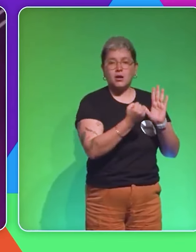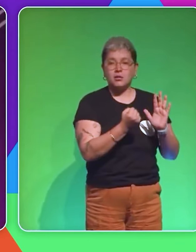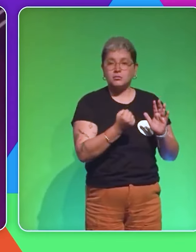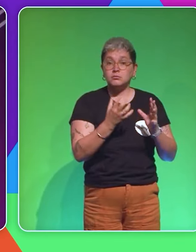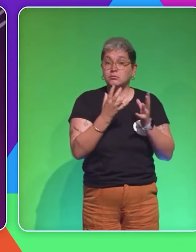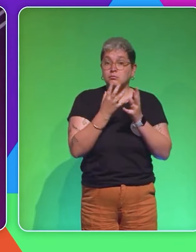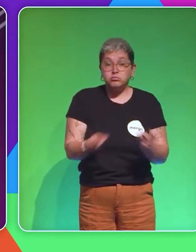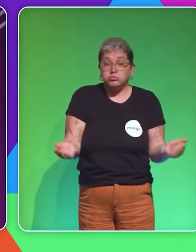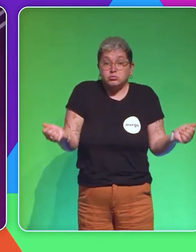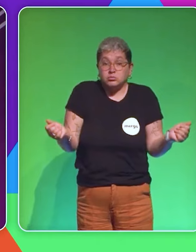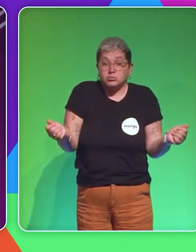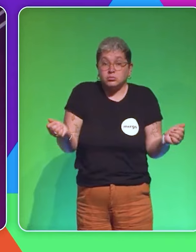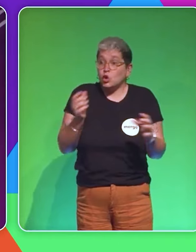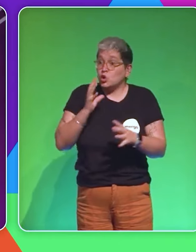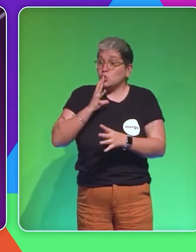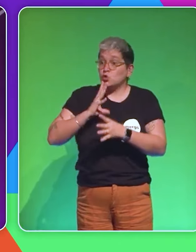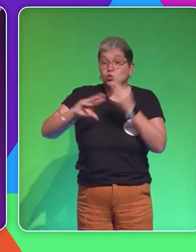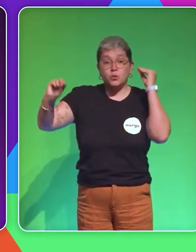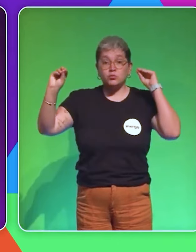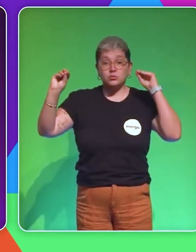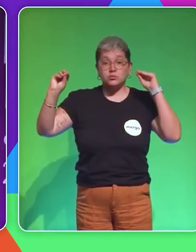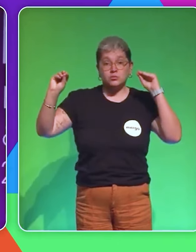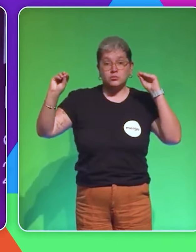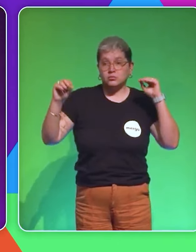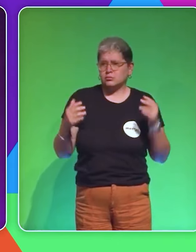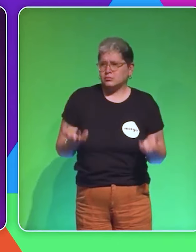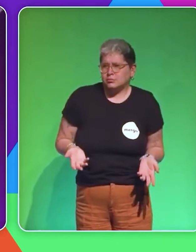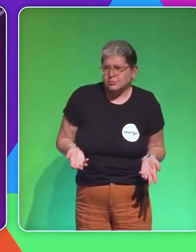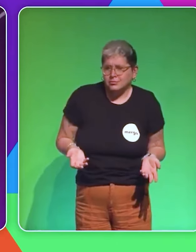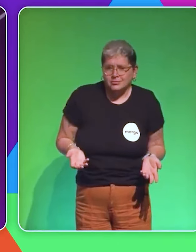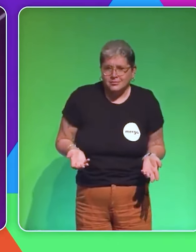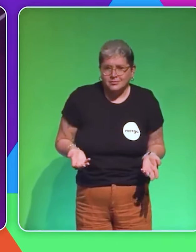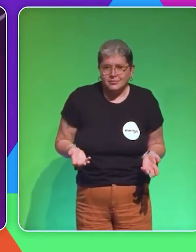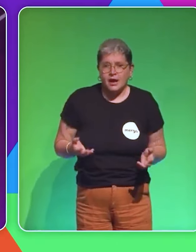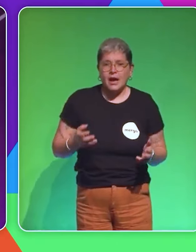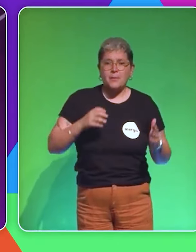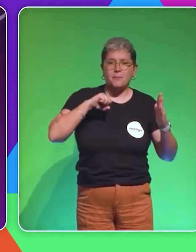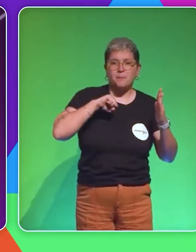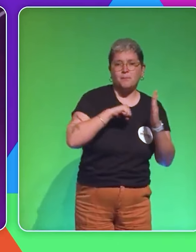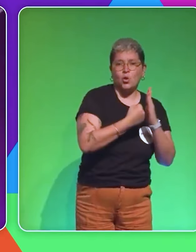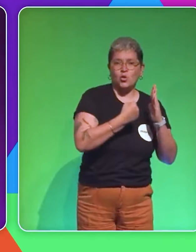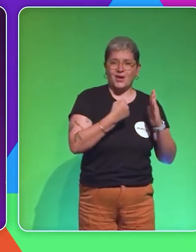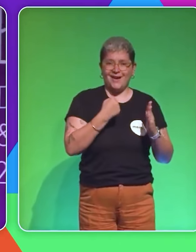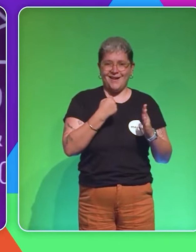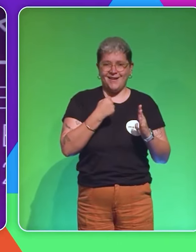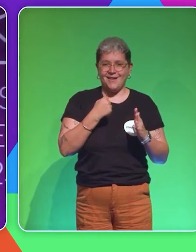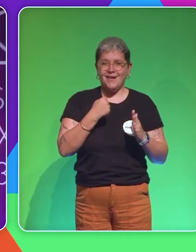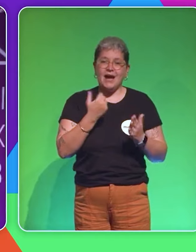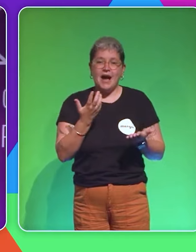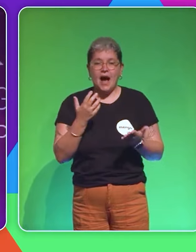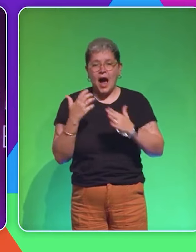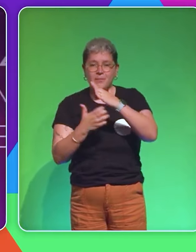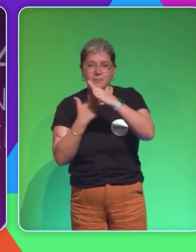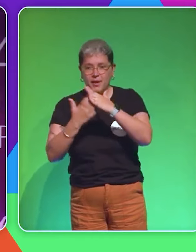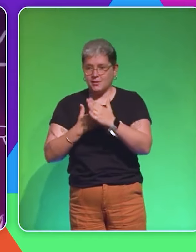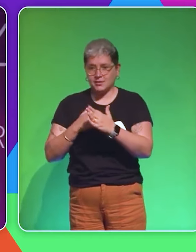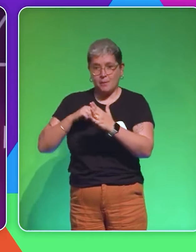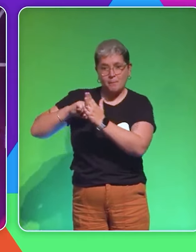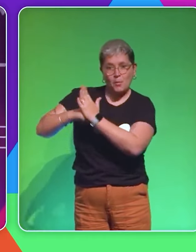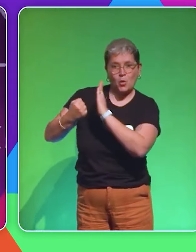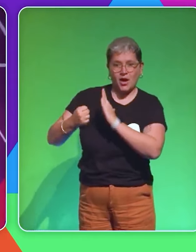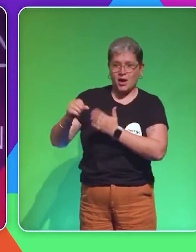simplesmente sumir e não voltar mais sabe e e bloquear a pessoa que contratou Então a gente tem que ter